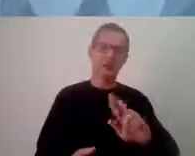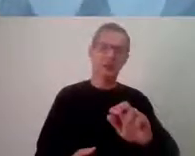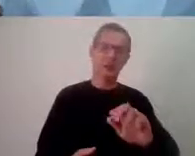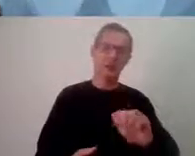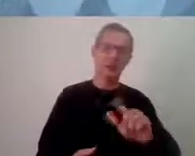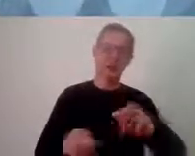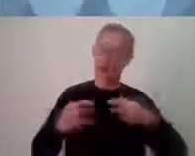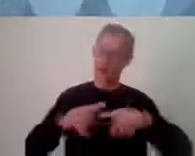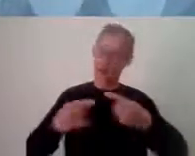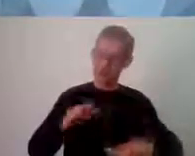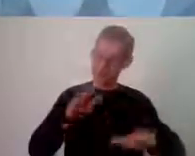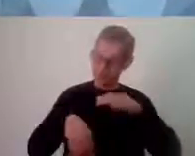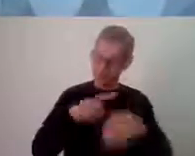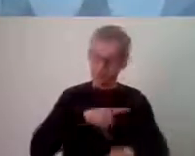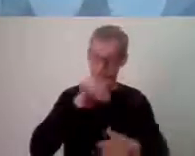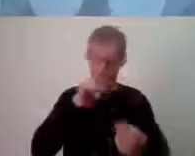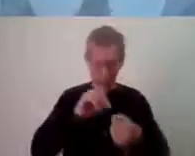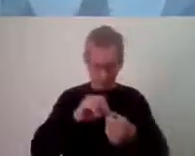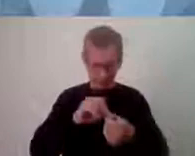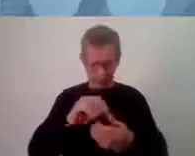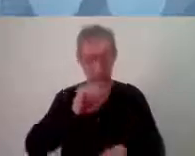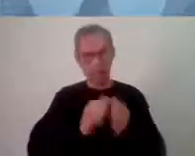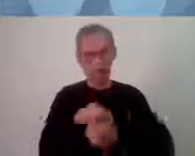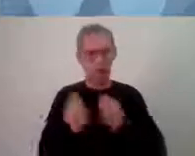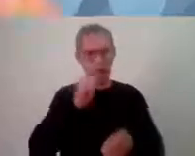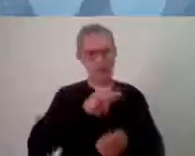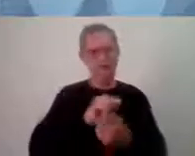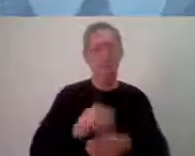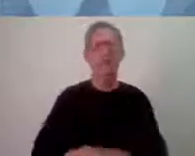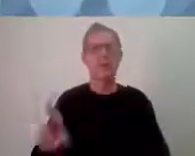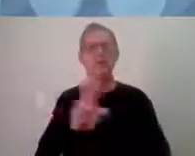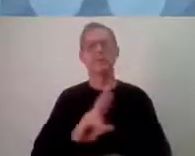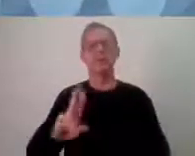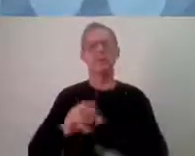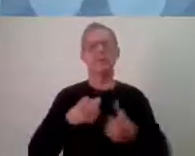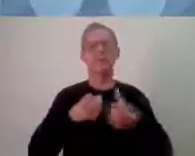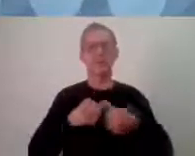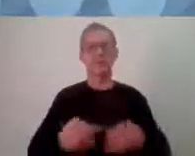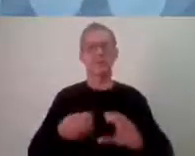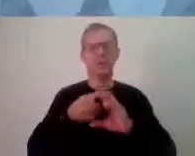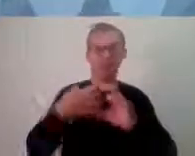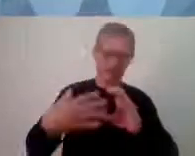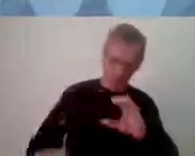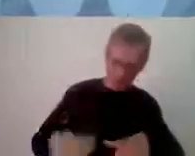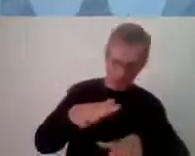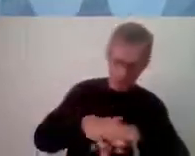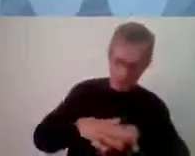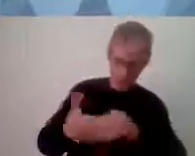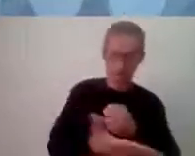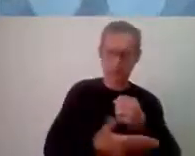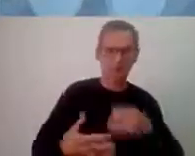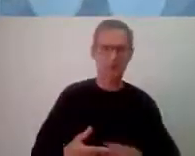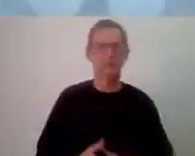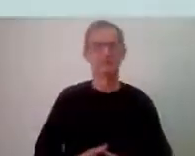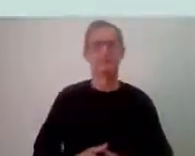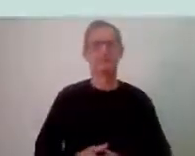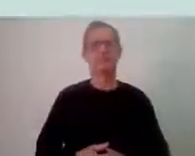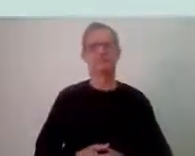Mas algumas vezes a gente tem que fazer aí algumas manipulações utilizando essas propriedades de matemática básica.